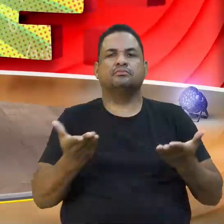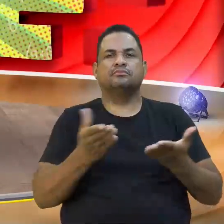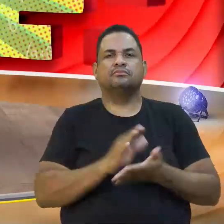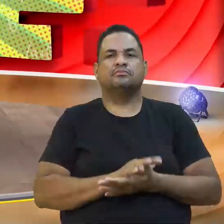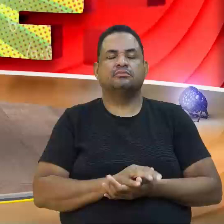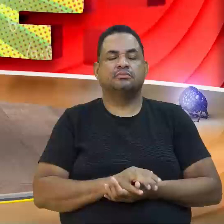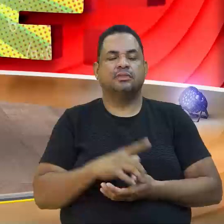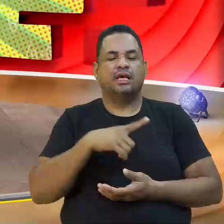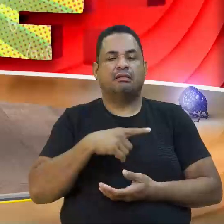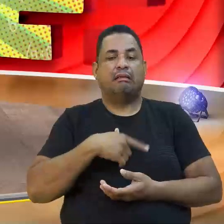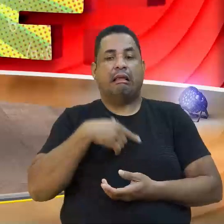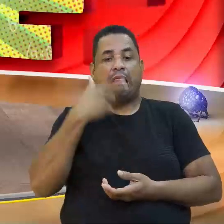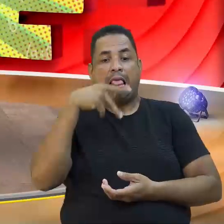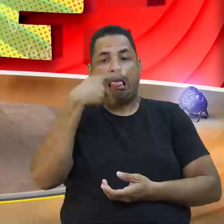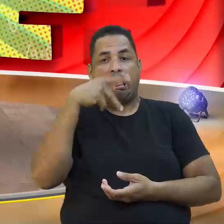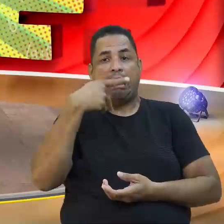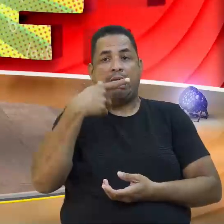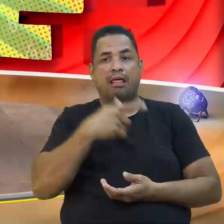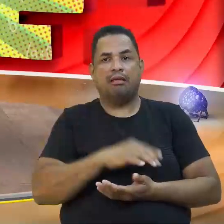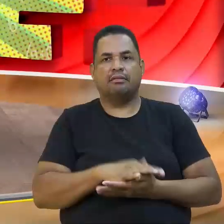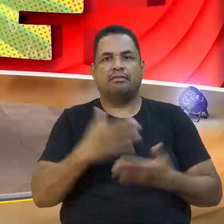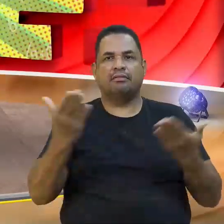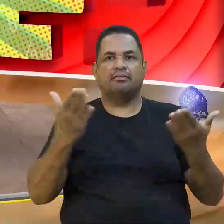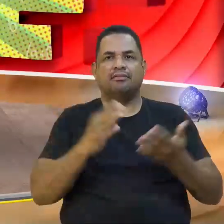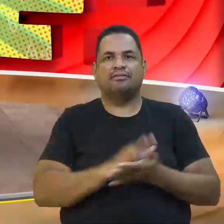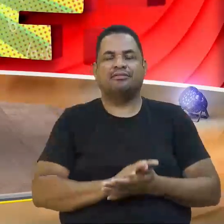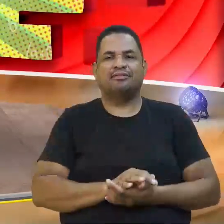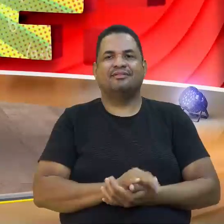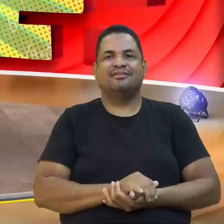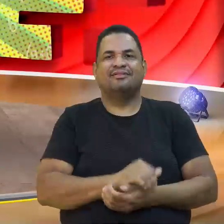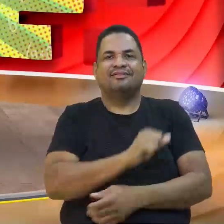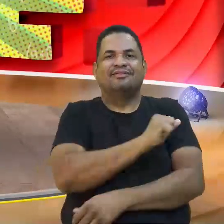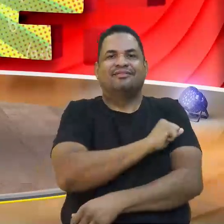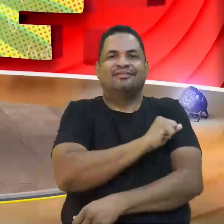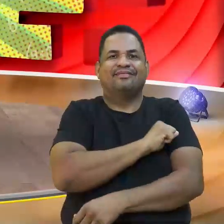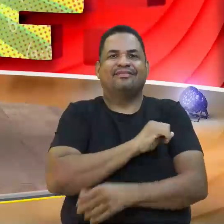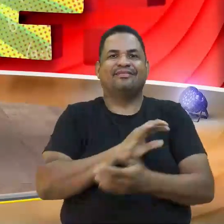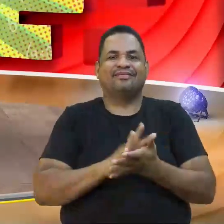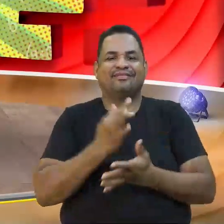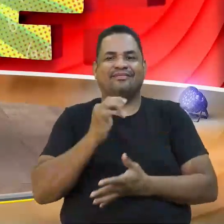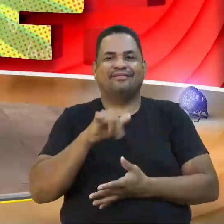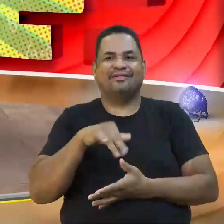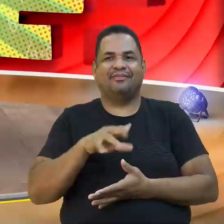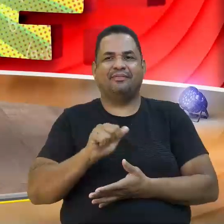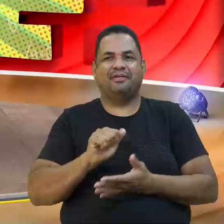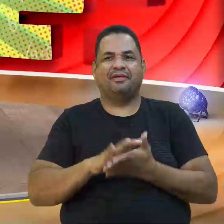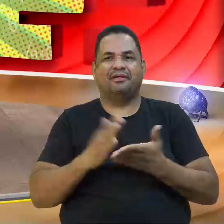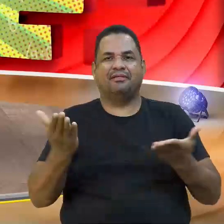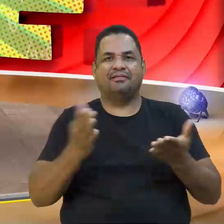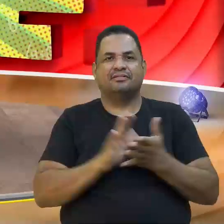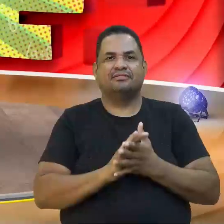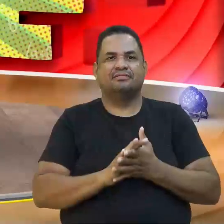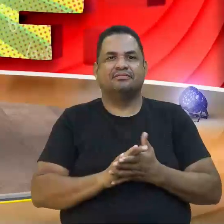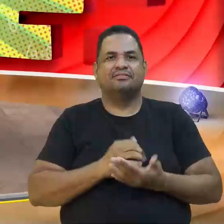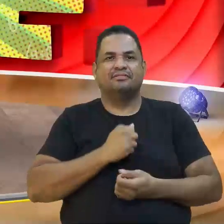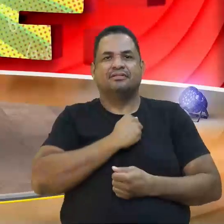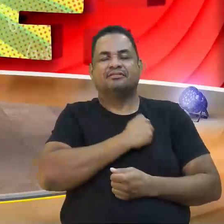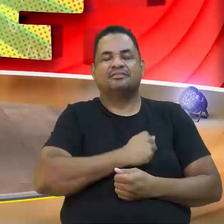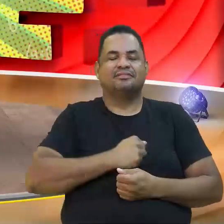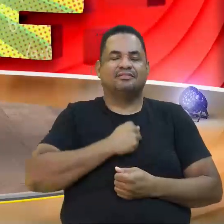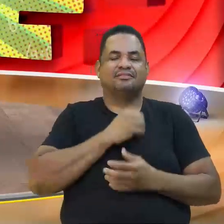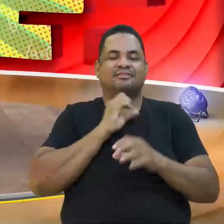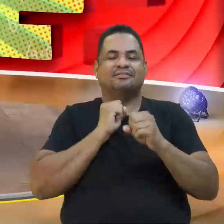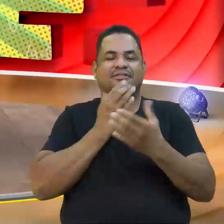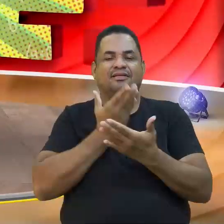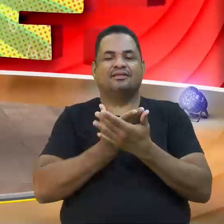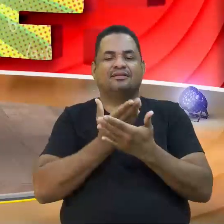aqui já. Tava com saudade. Aluno Flamel com saudade das aulas de matemática, respondendo as perguntinhas do